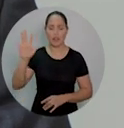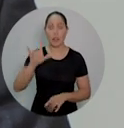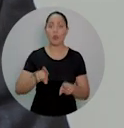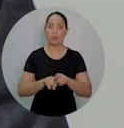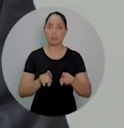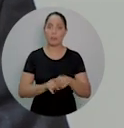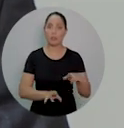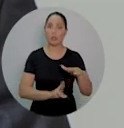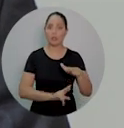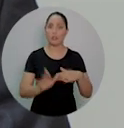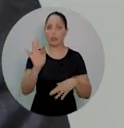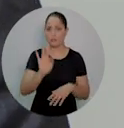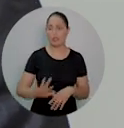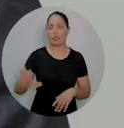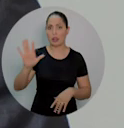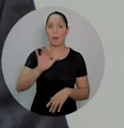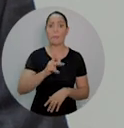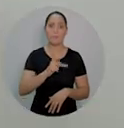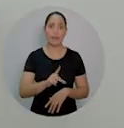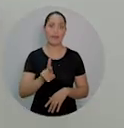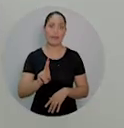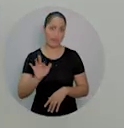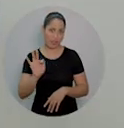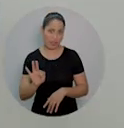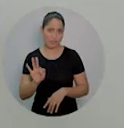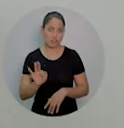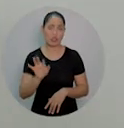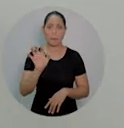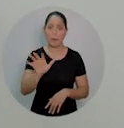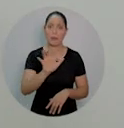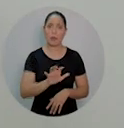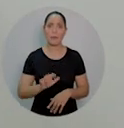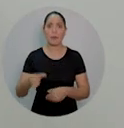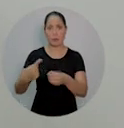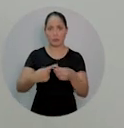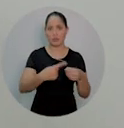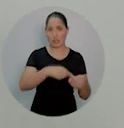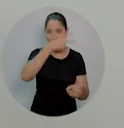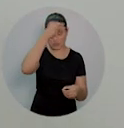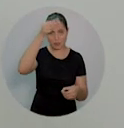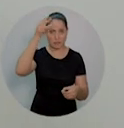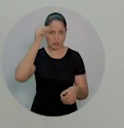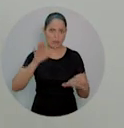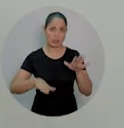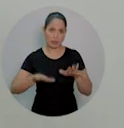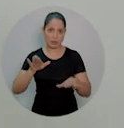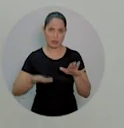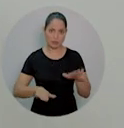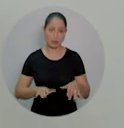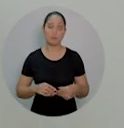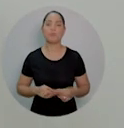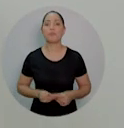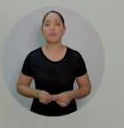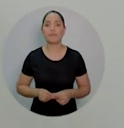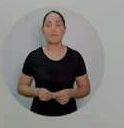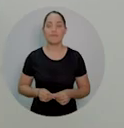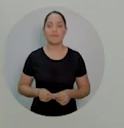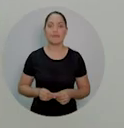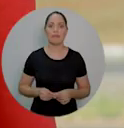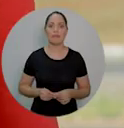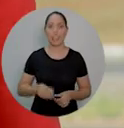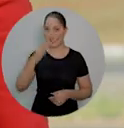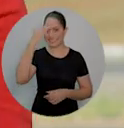assim como a PRF. E nos municípios, cada prefeitura, se estiver inclusa no Sistema Nacional de